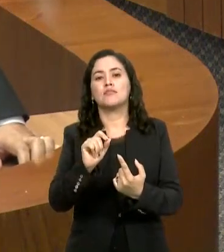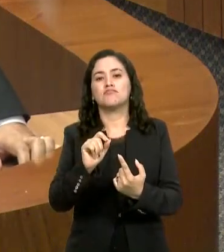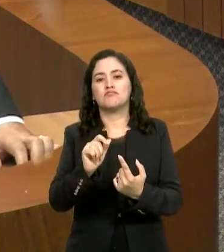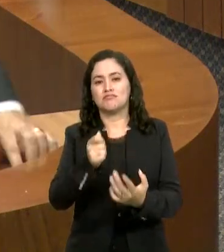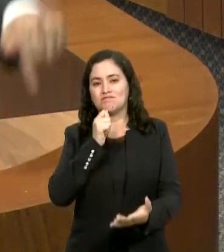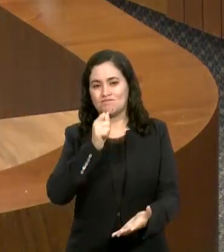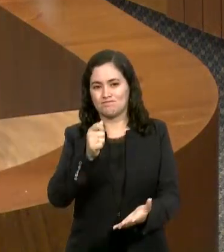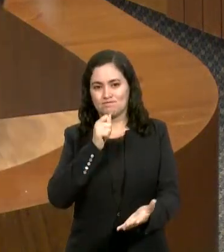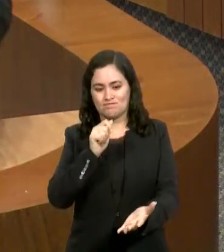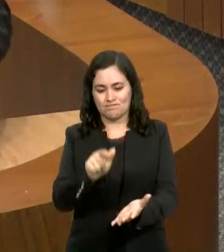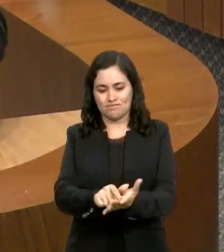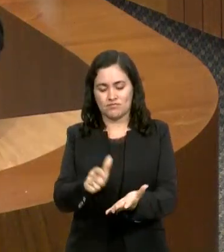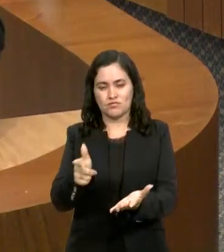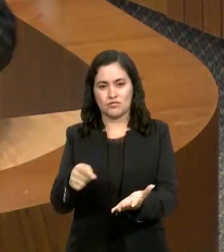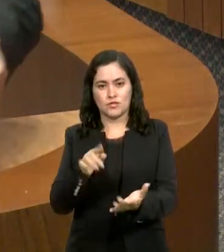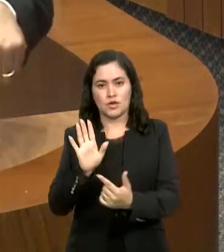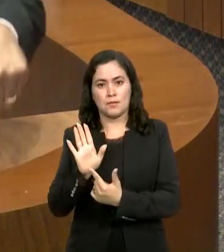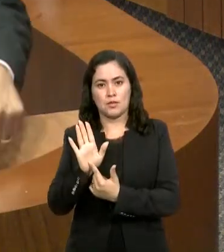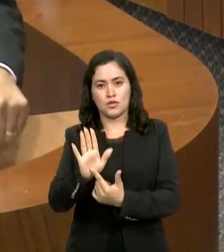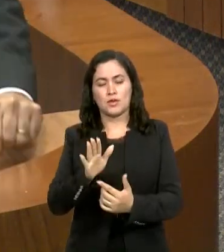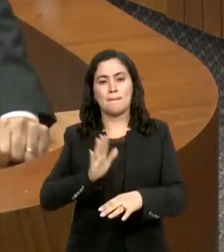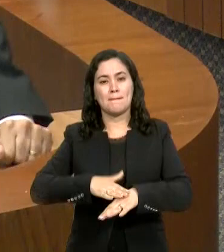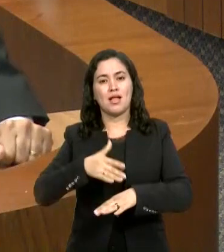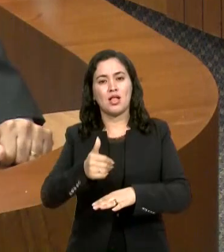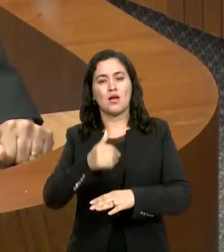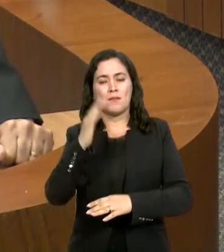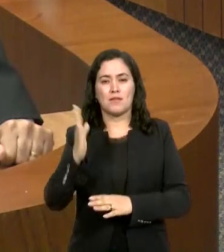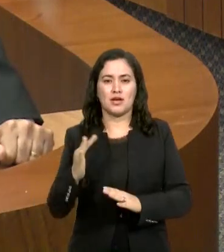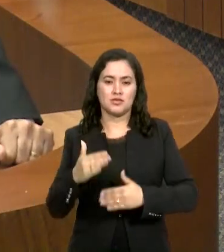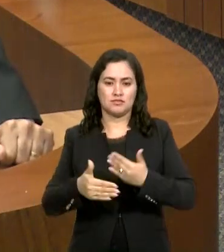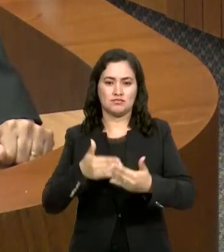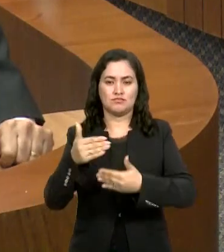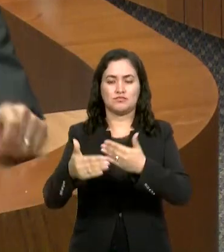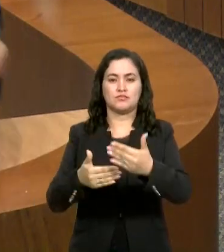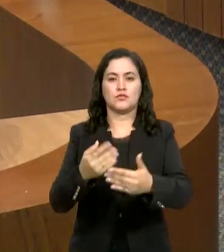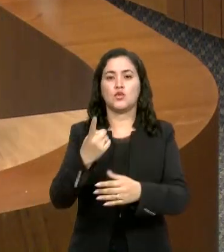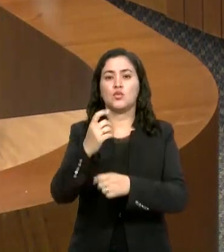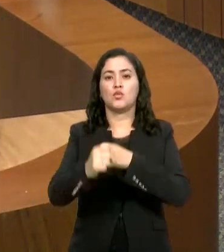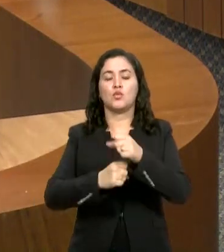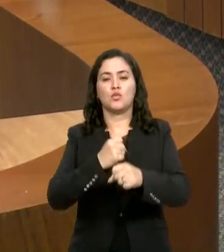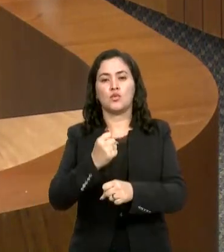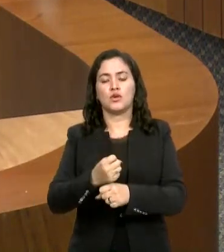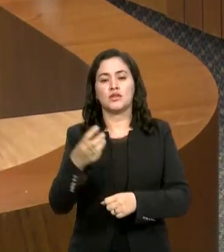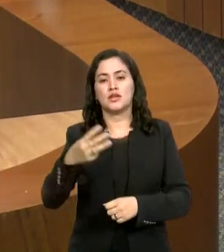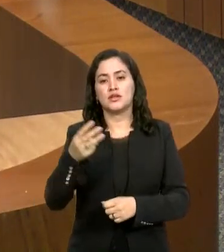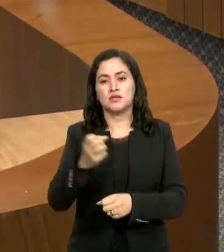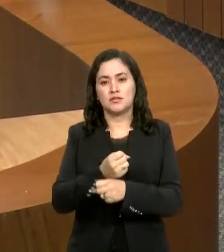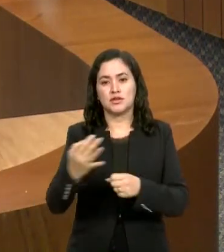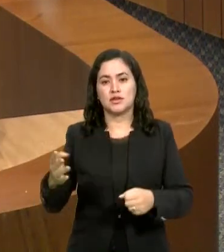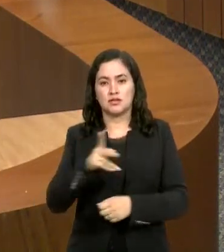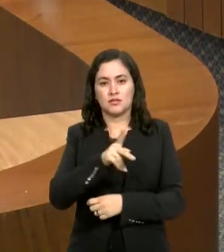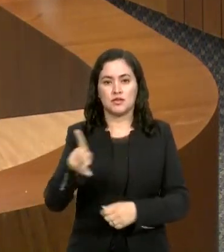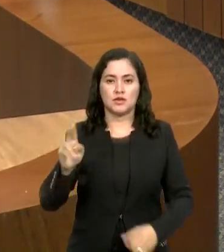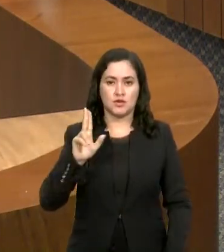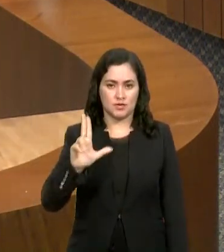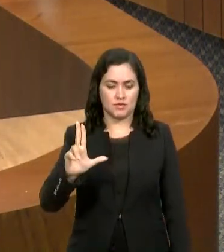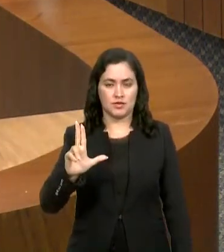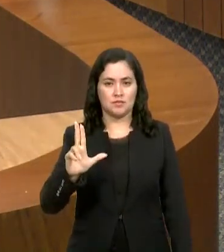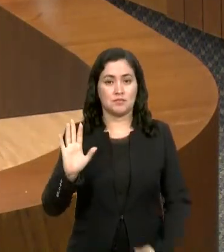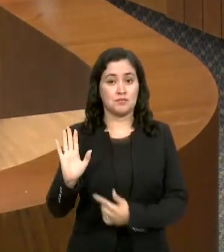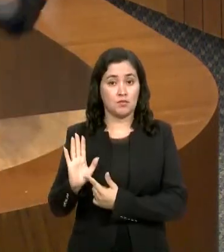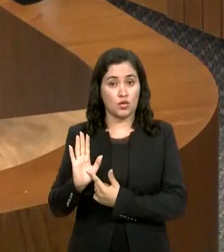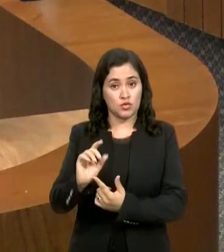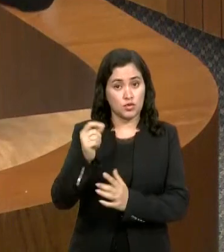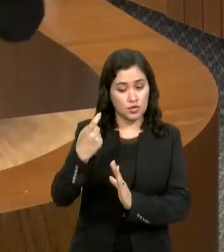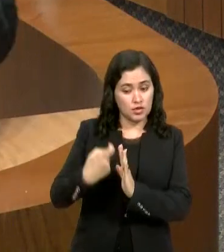Brasil no primeiro ano do terceiro mandato do presidente Lula. E diz ele, Olha o que diz o